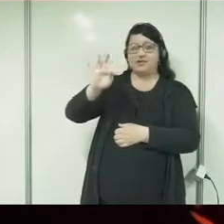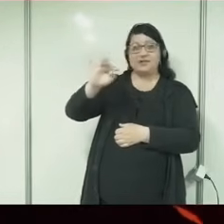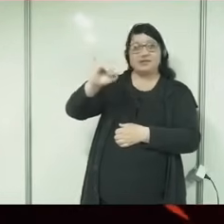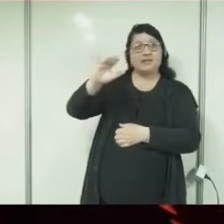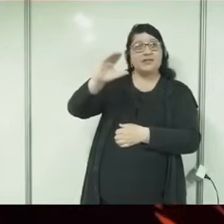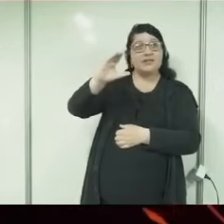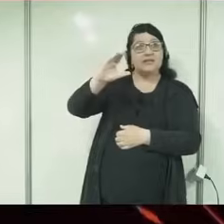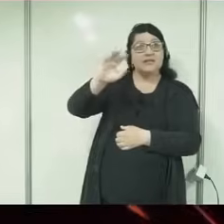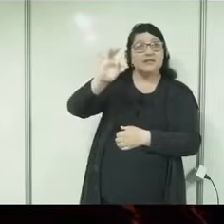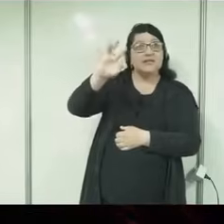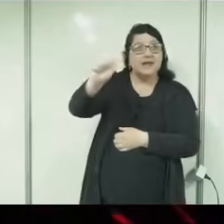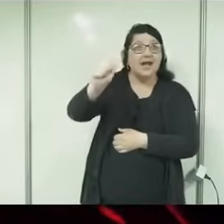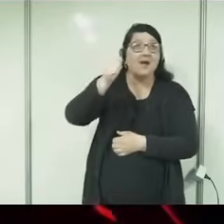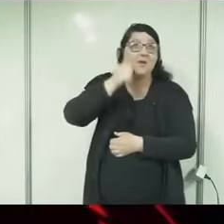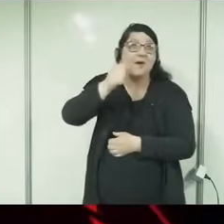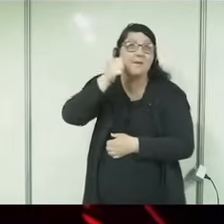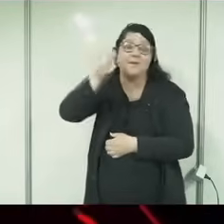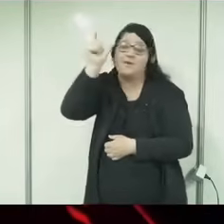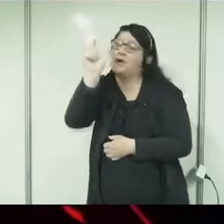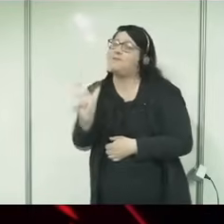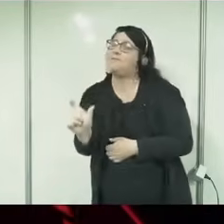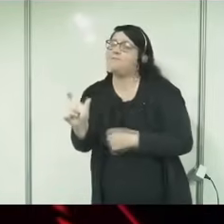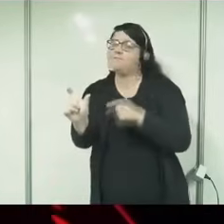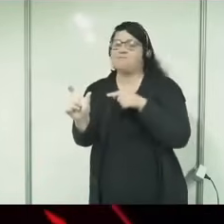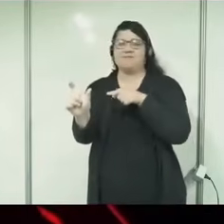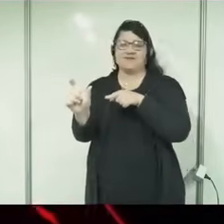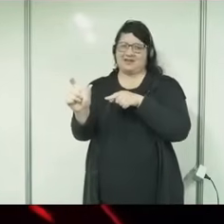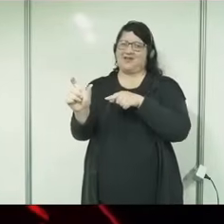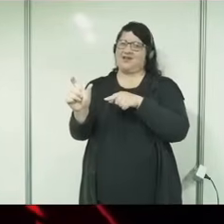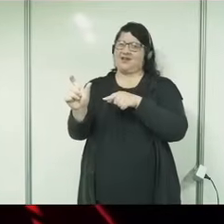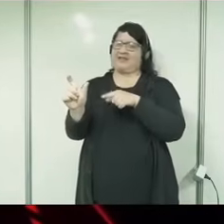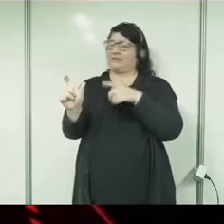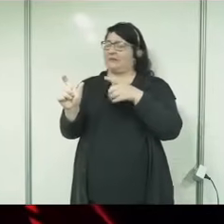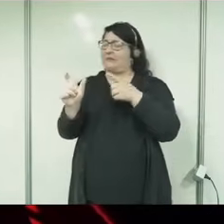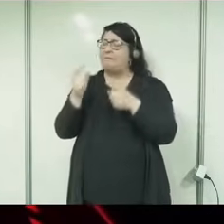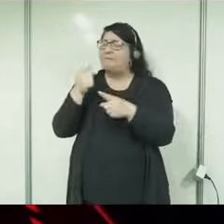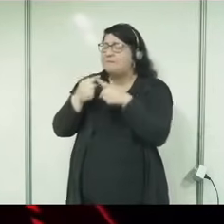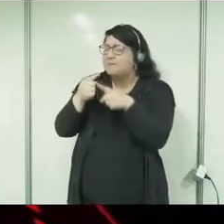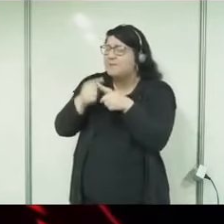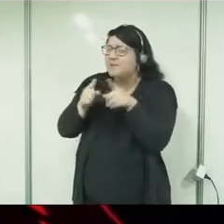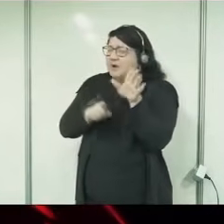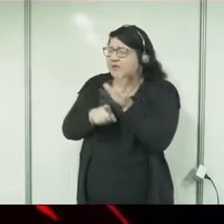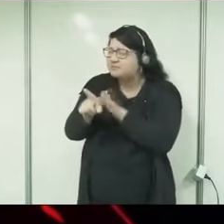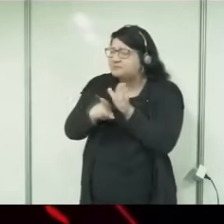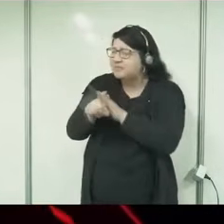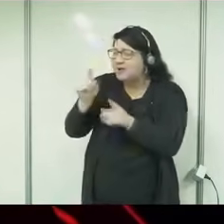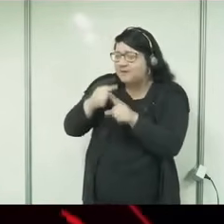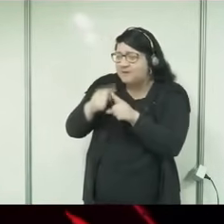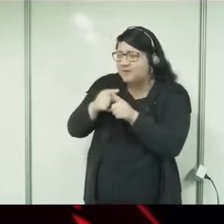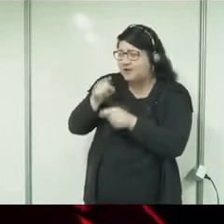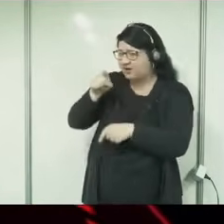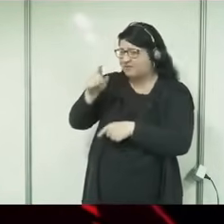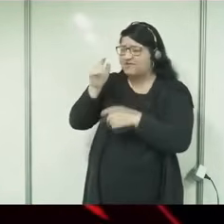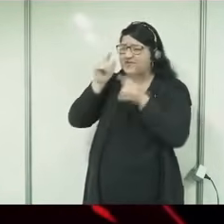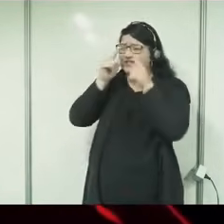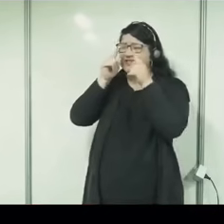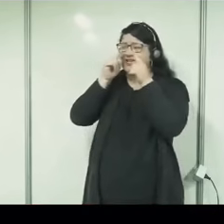Vejo no teu olhar que a esperança não existe.